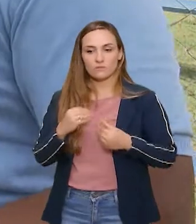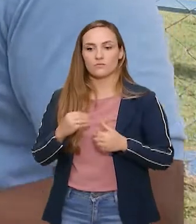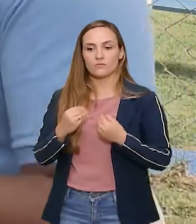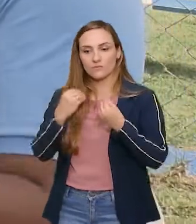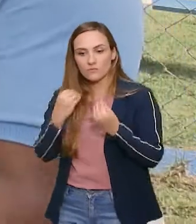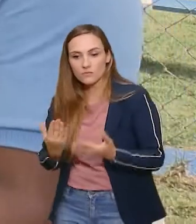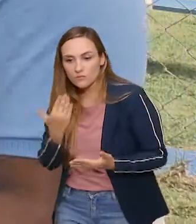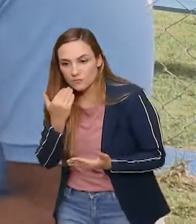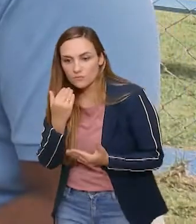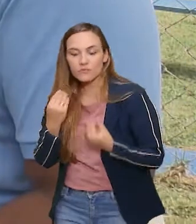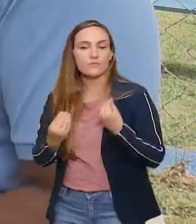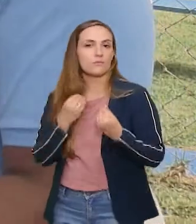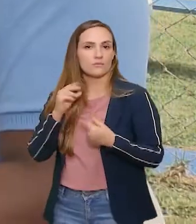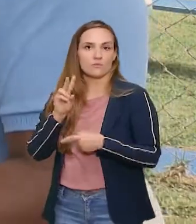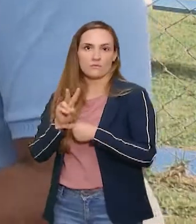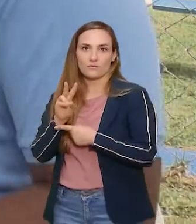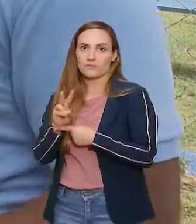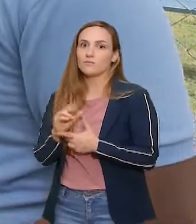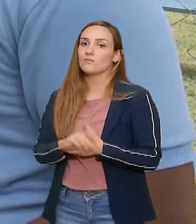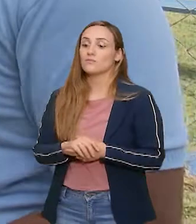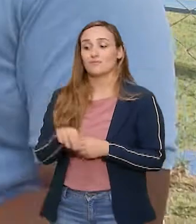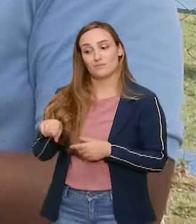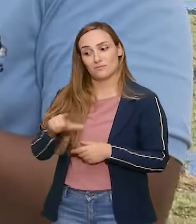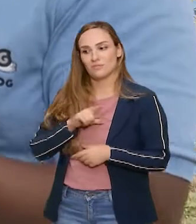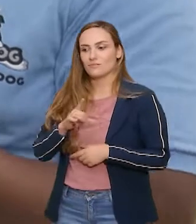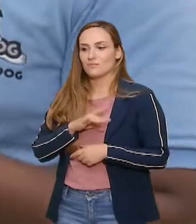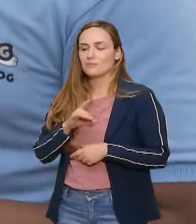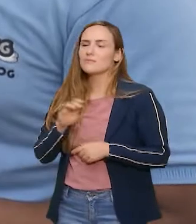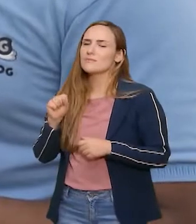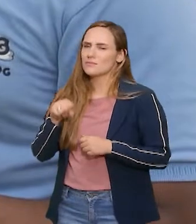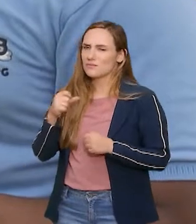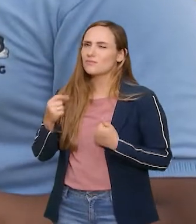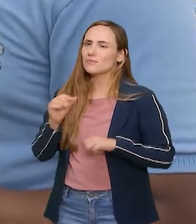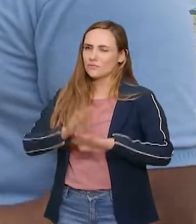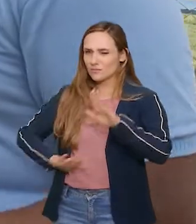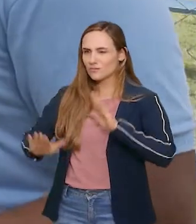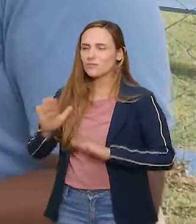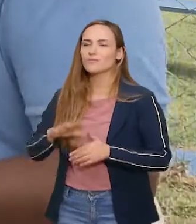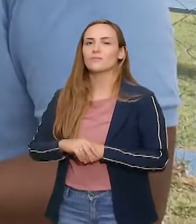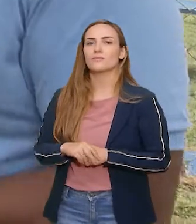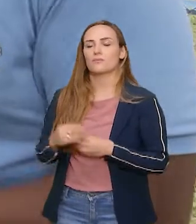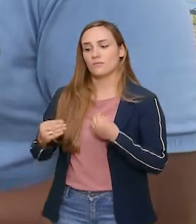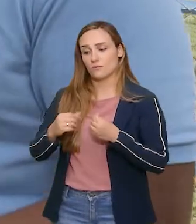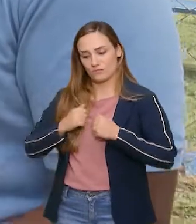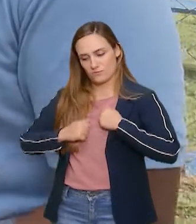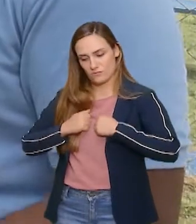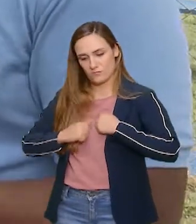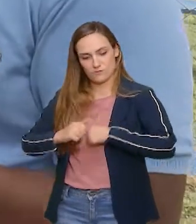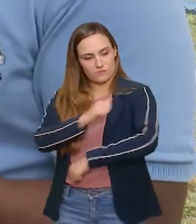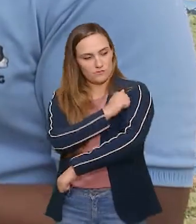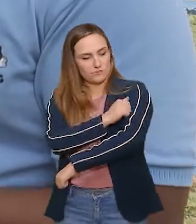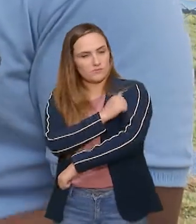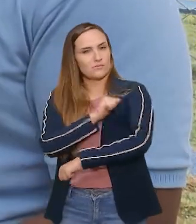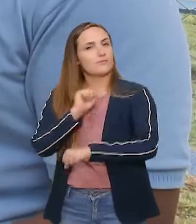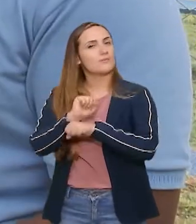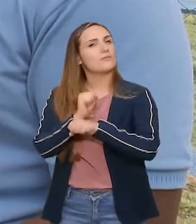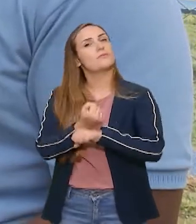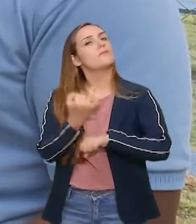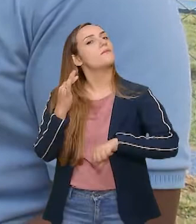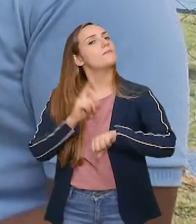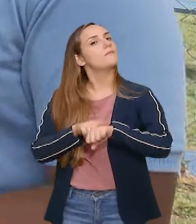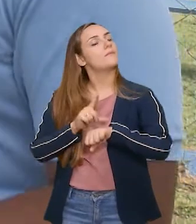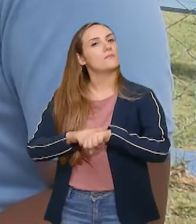como alimentar, como lidar. Ele vai estar com um pouquinho mais de medo, eu tenho que ser mais cauteloso. Como que eu faço para dar um banho nesse cachorro? Espero quanto